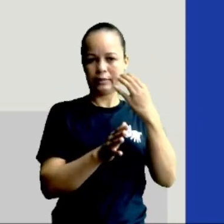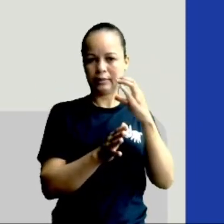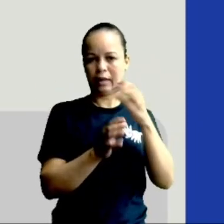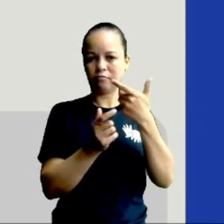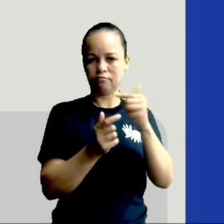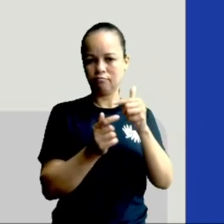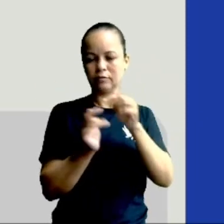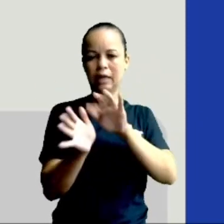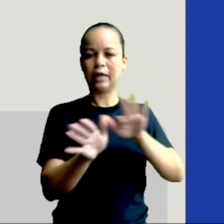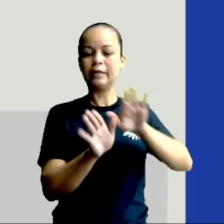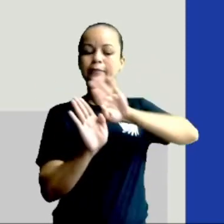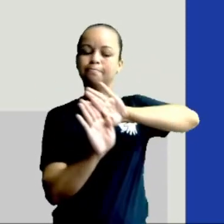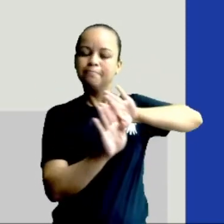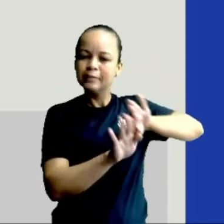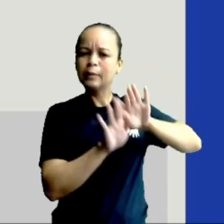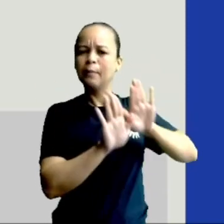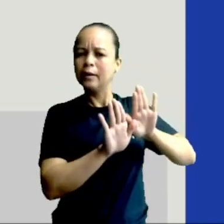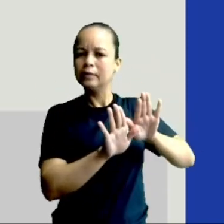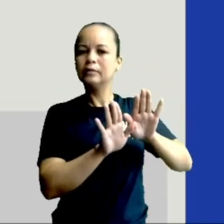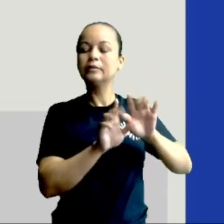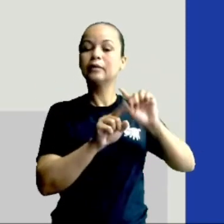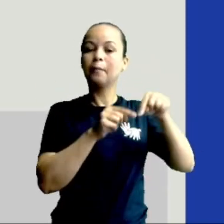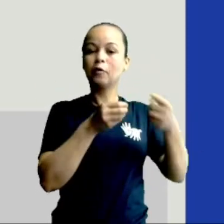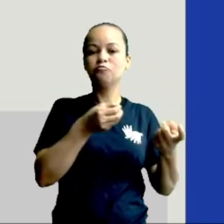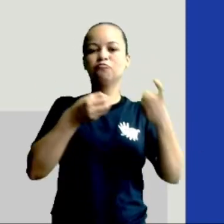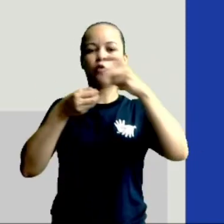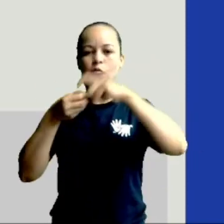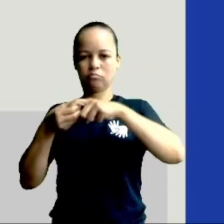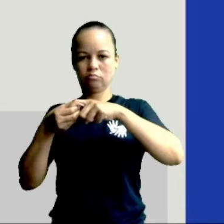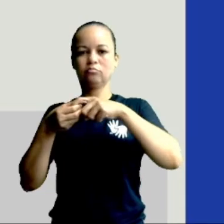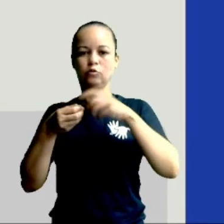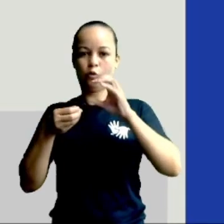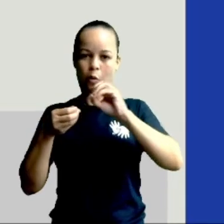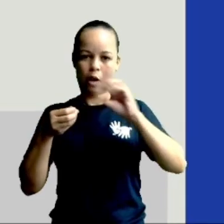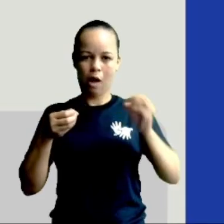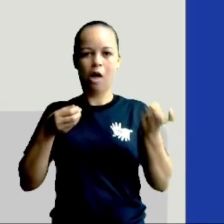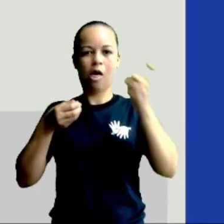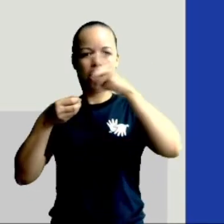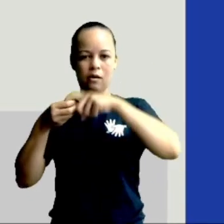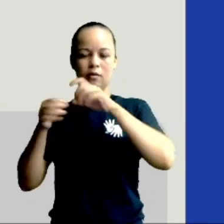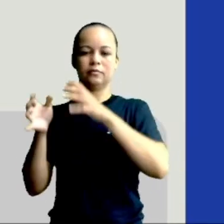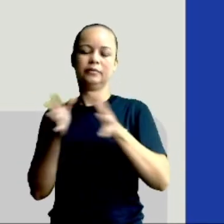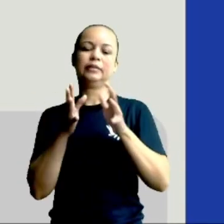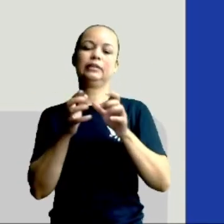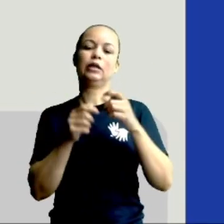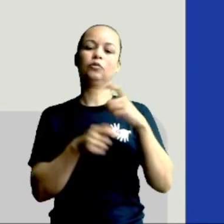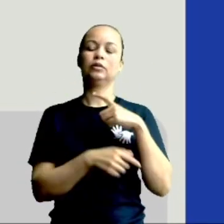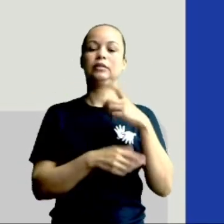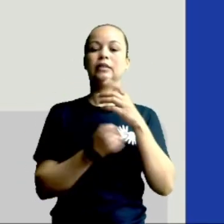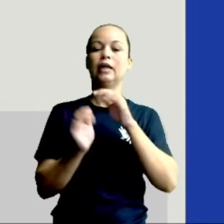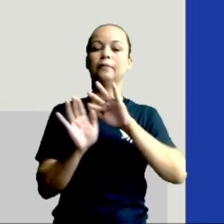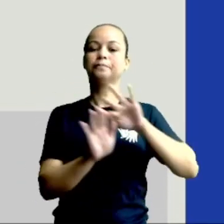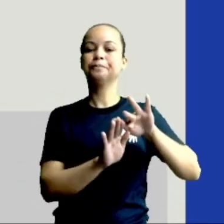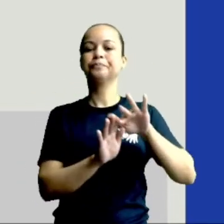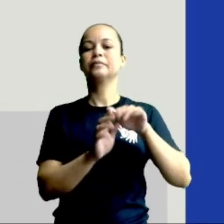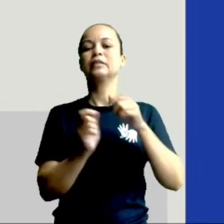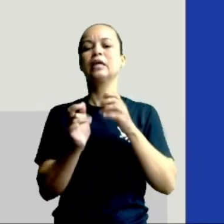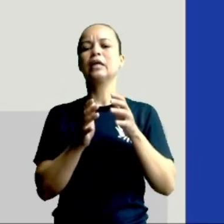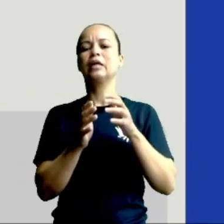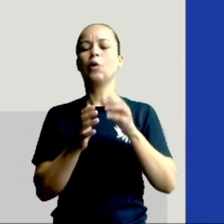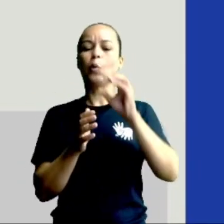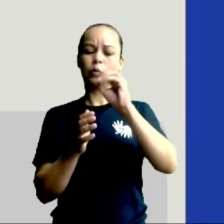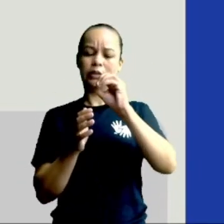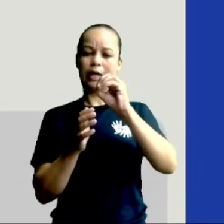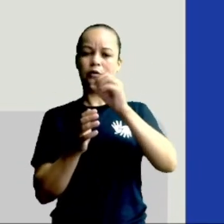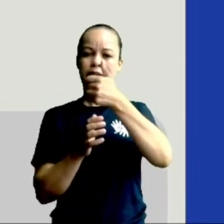deixar ele aí, ó, separadinho, depois eu volto com ele, tá? Tira aí esses 2 zeros finais e vamos